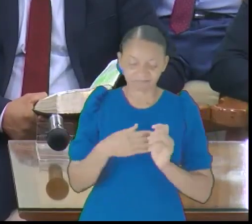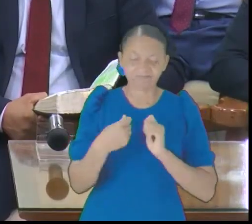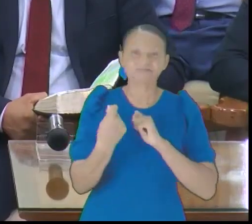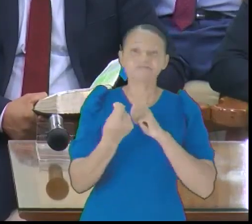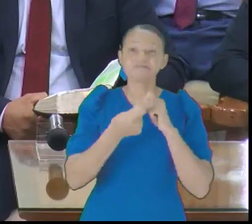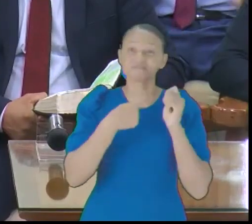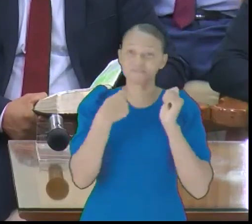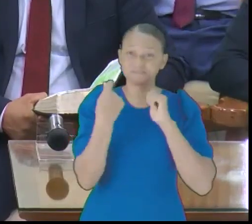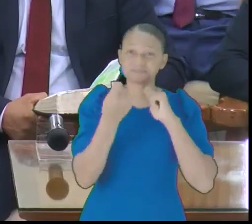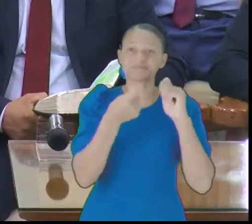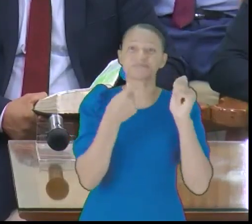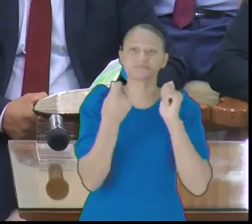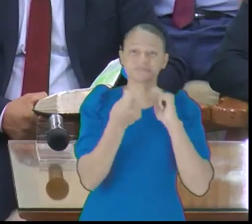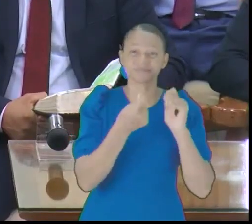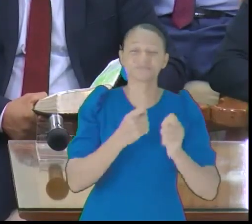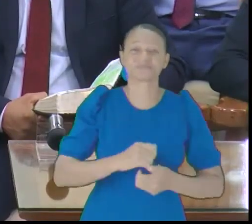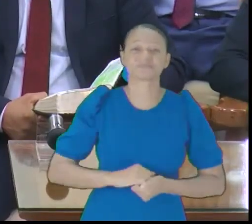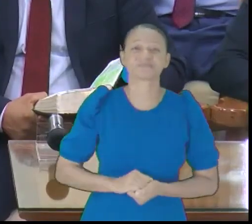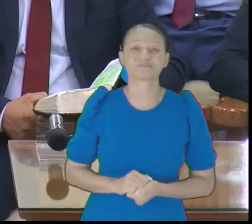Aleluia.